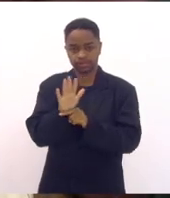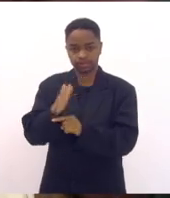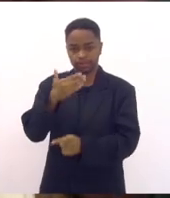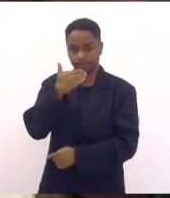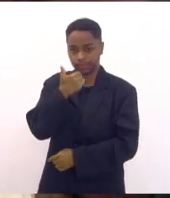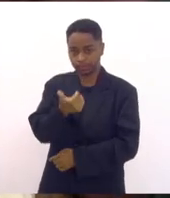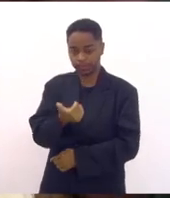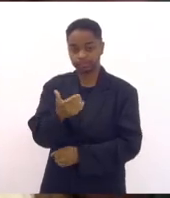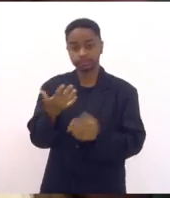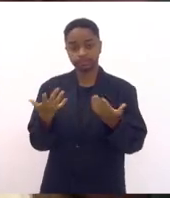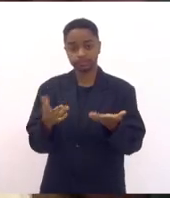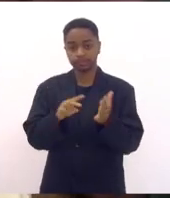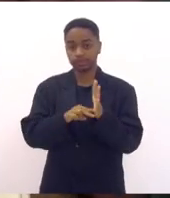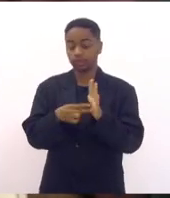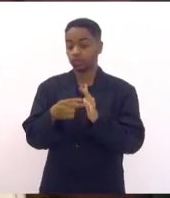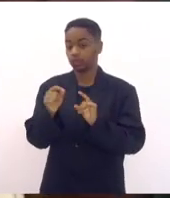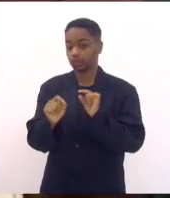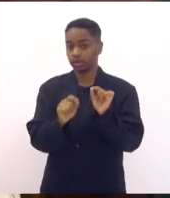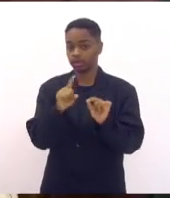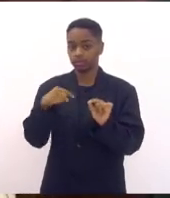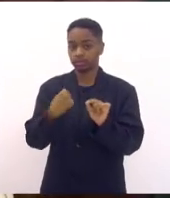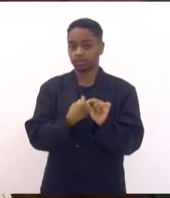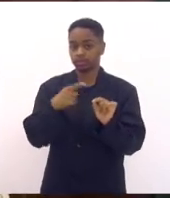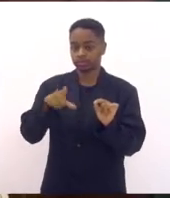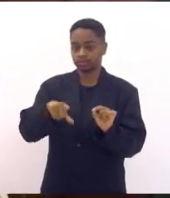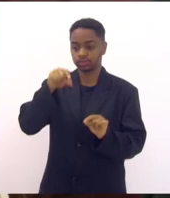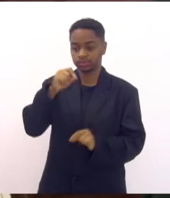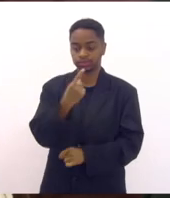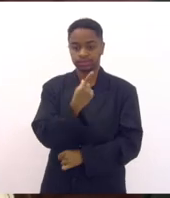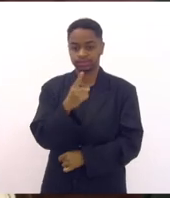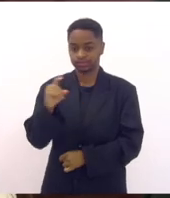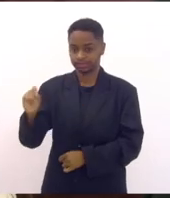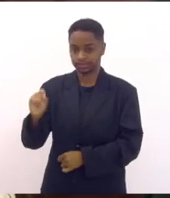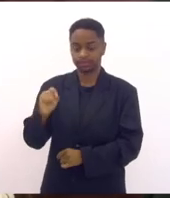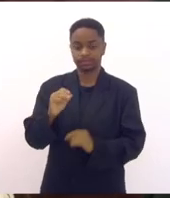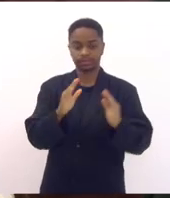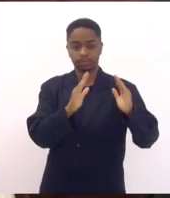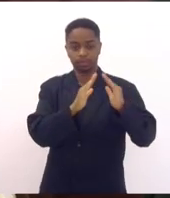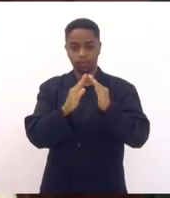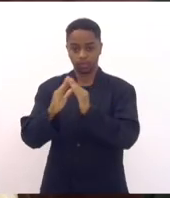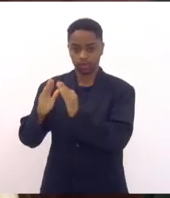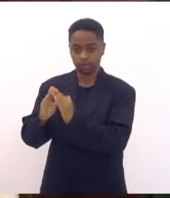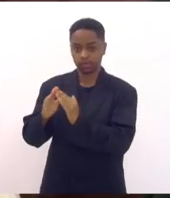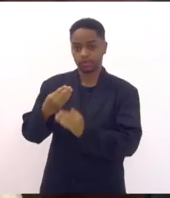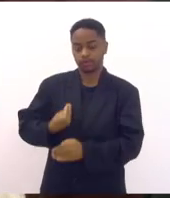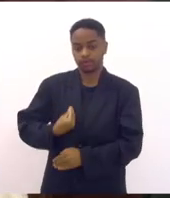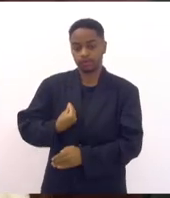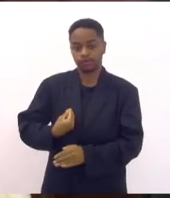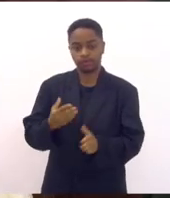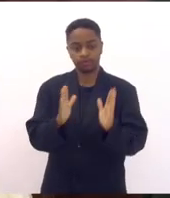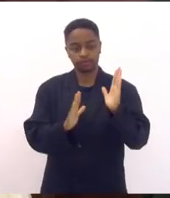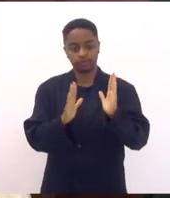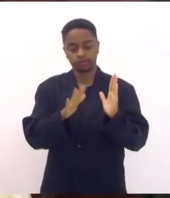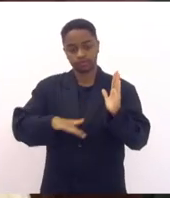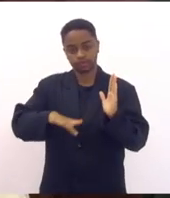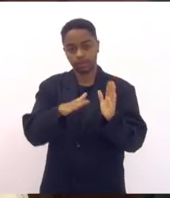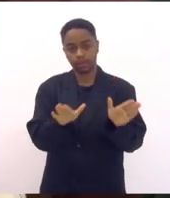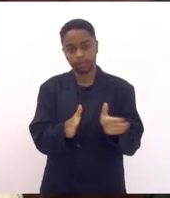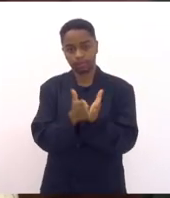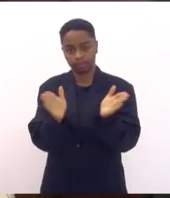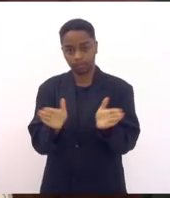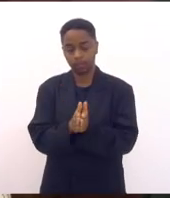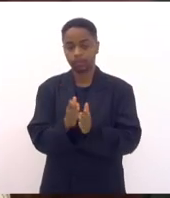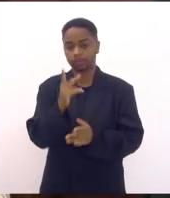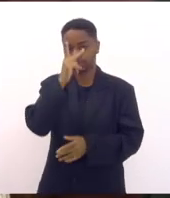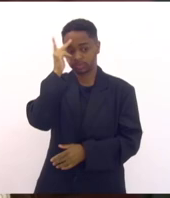seja nós escolheremos 100 moradores de situação de rua e de pobreza esses 100 moradores irão